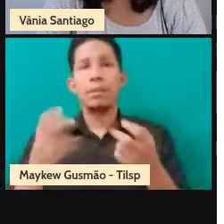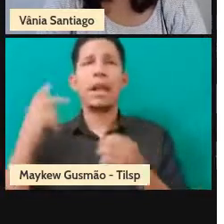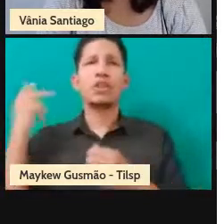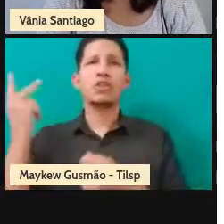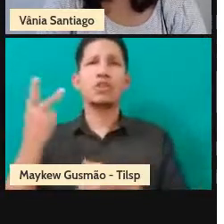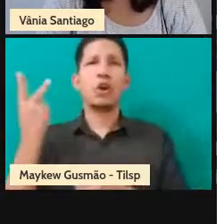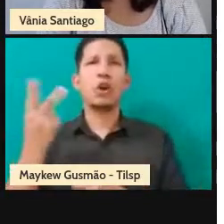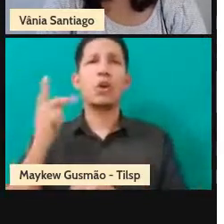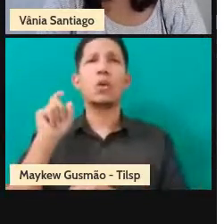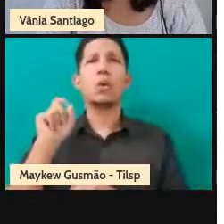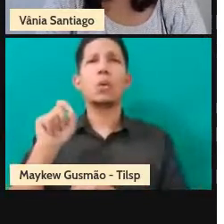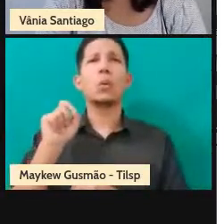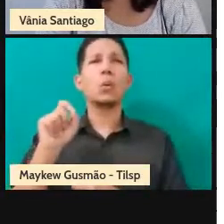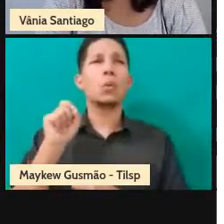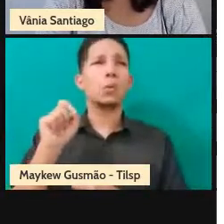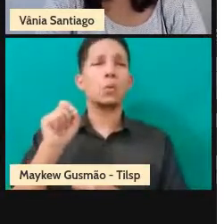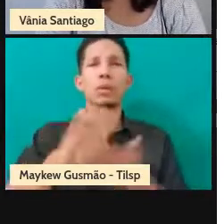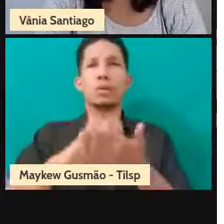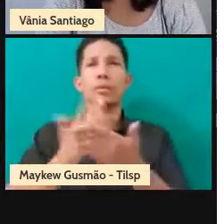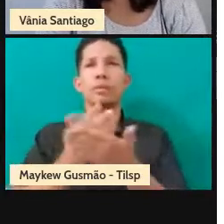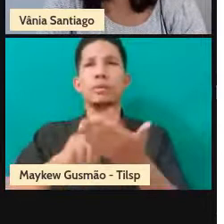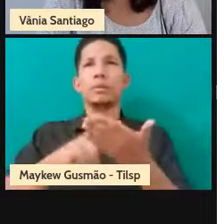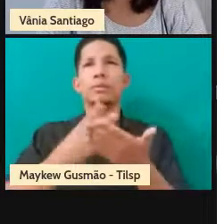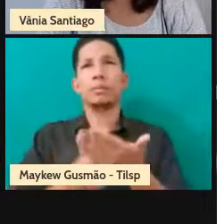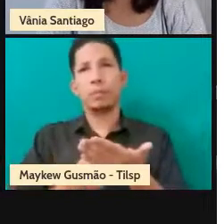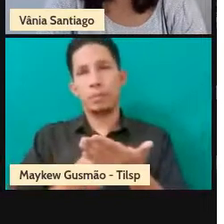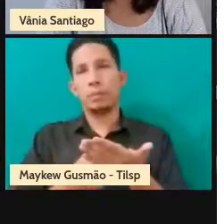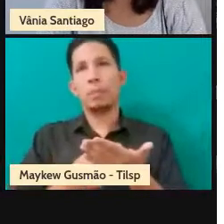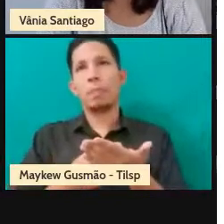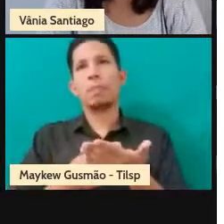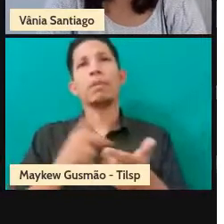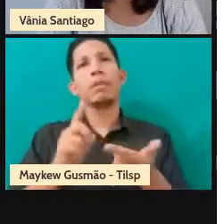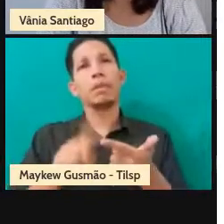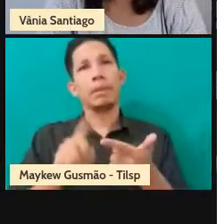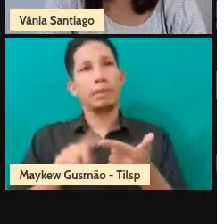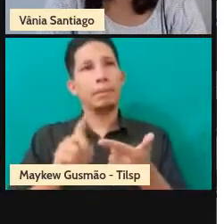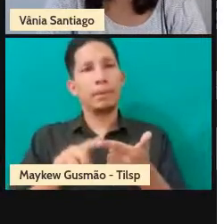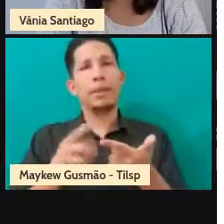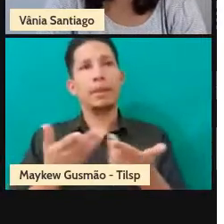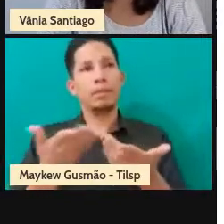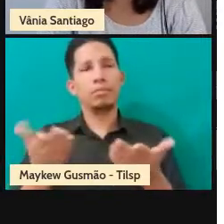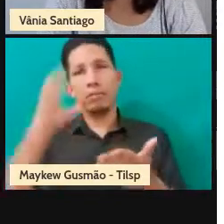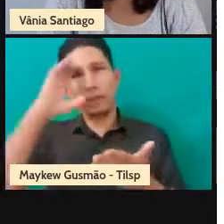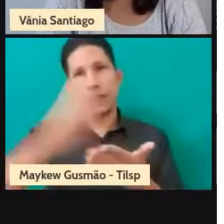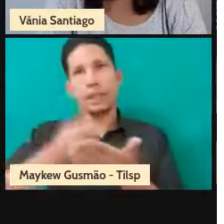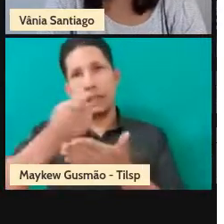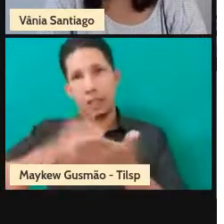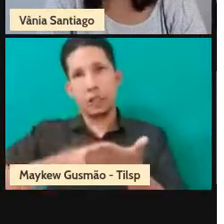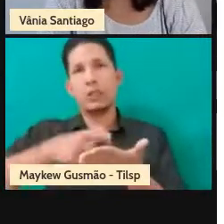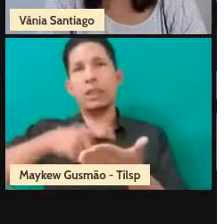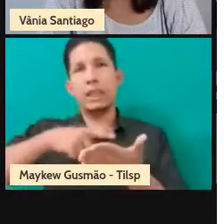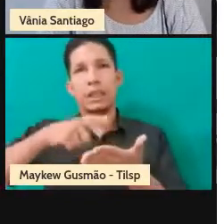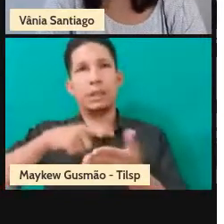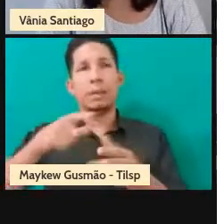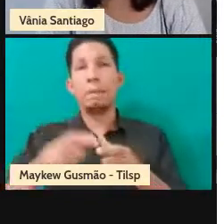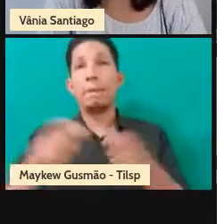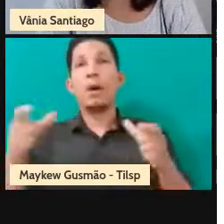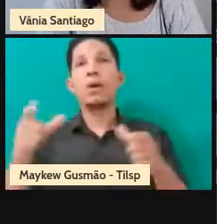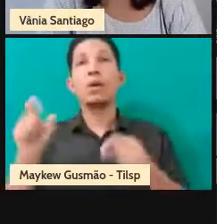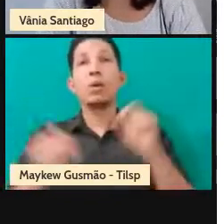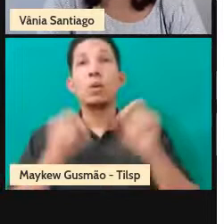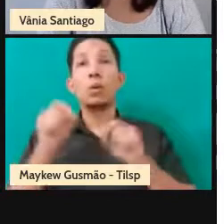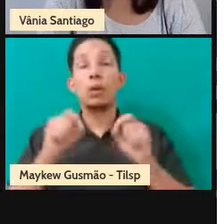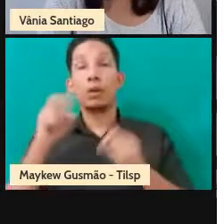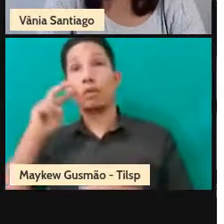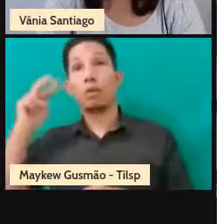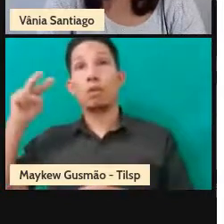é a atuação do tradutor e intérprete de língua de sinais, também refletido aqui nas teses e dissertações, na maior parte olhando para